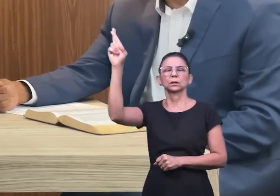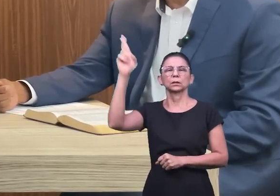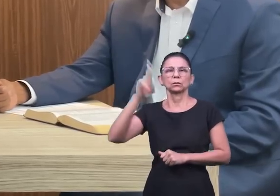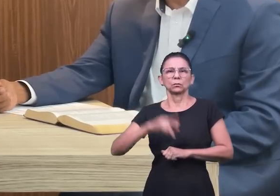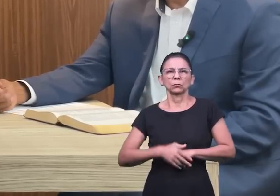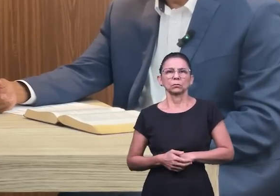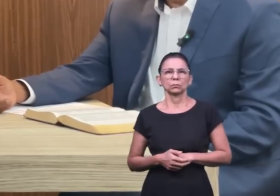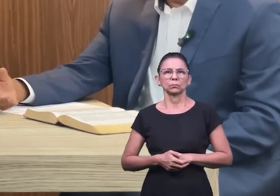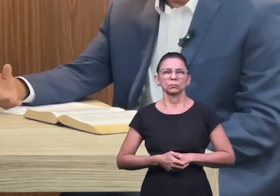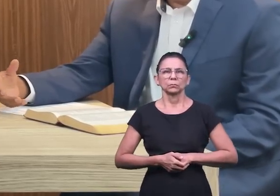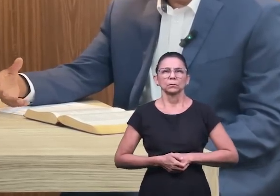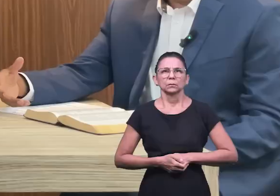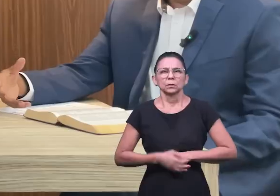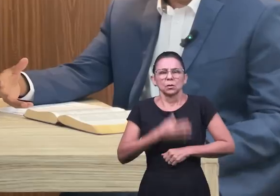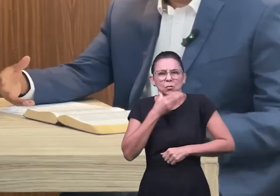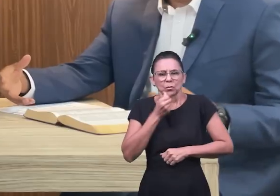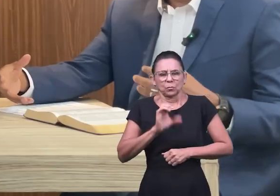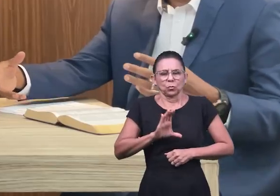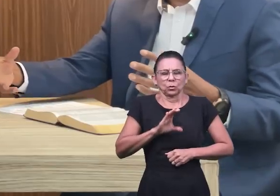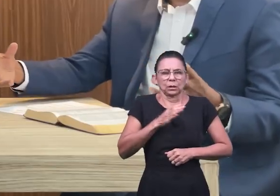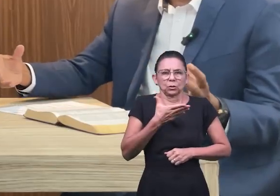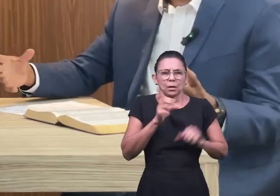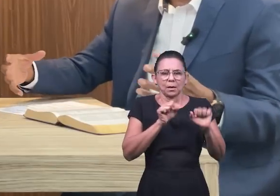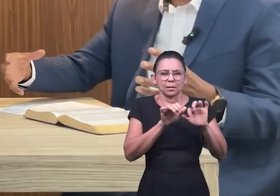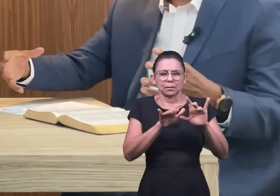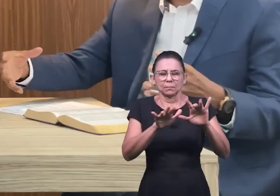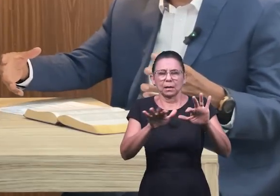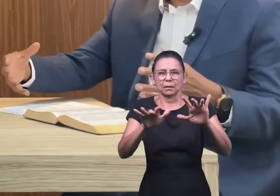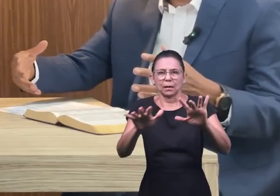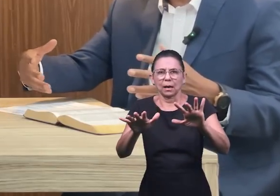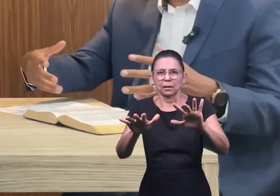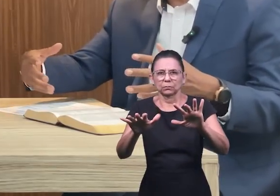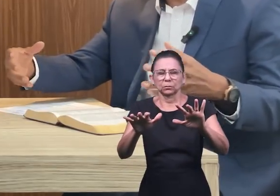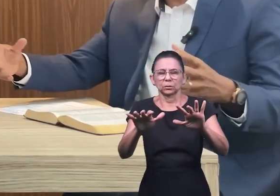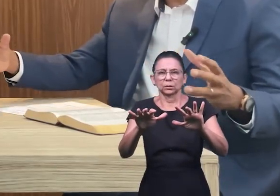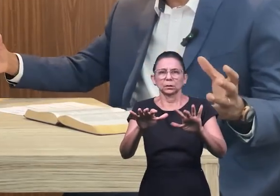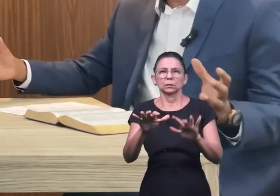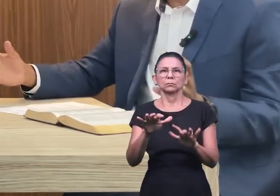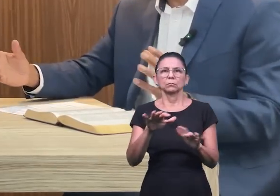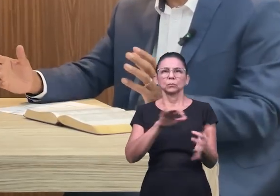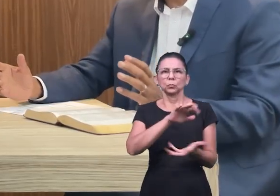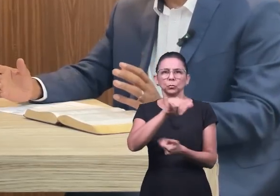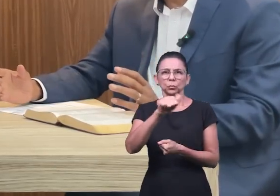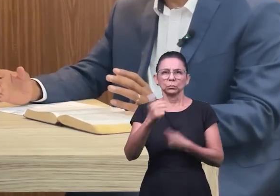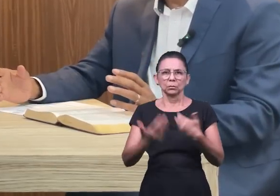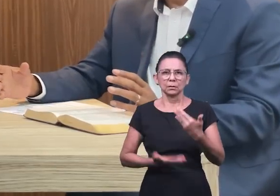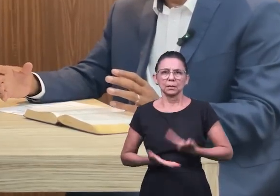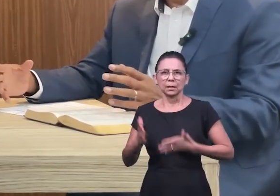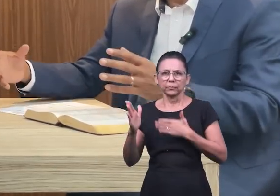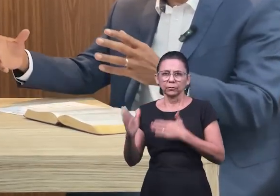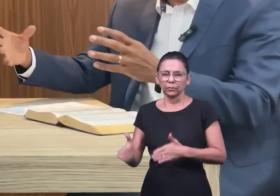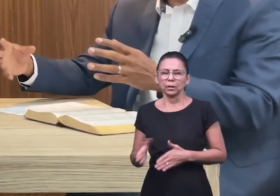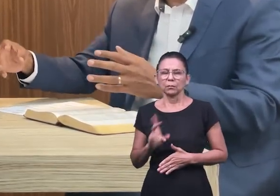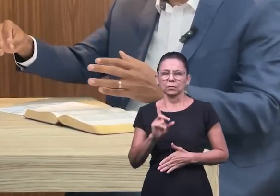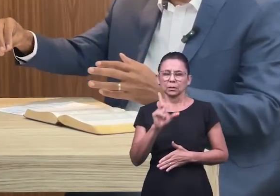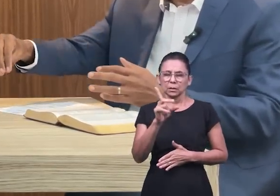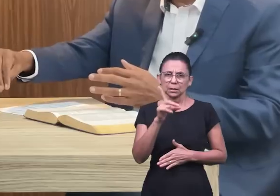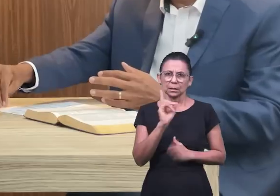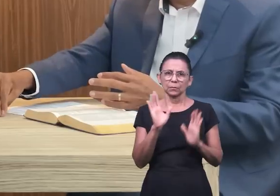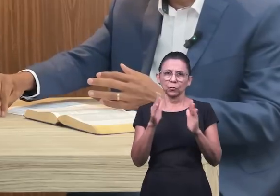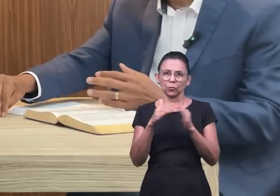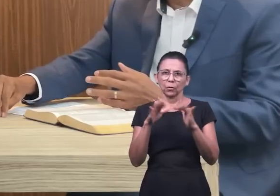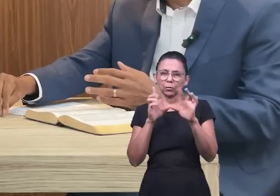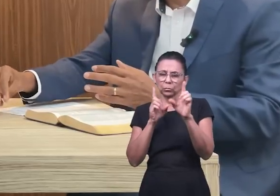de suas famílias. E eu vejo esses 60 valentes como os nossos irmãos que estão espalhados em torno. Nós temos um